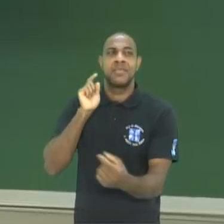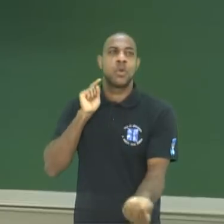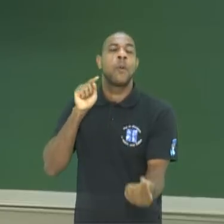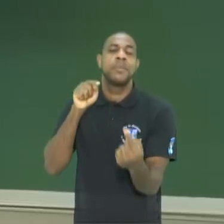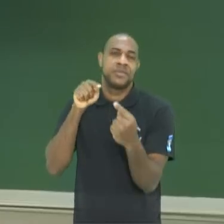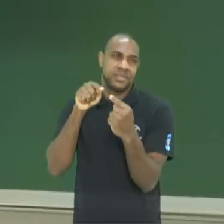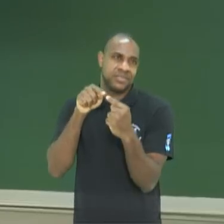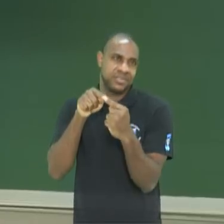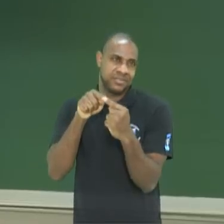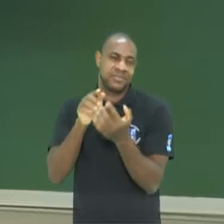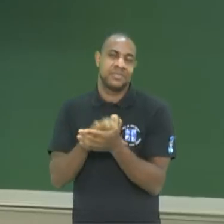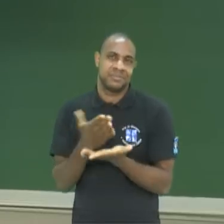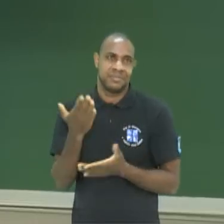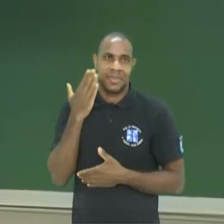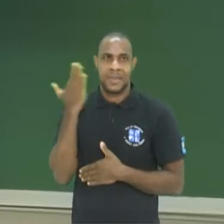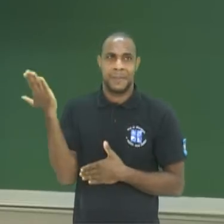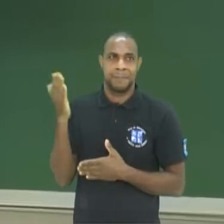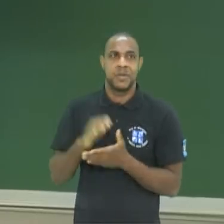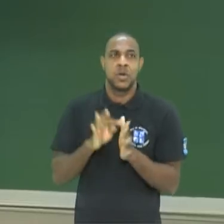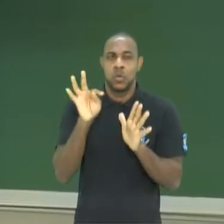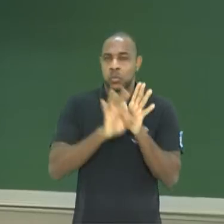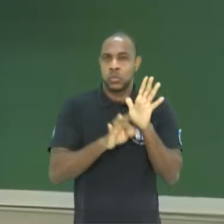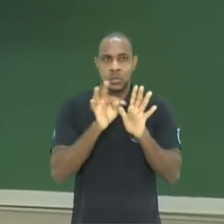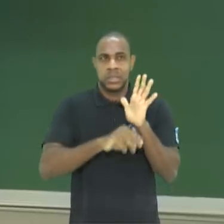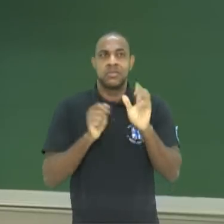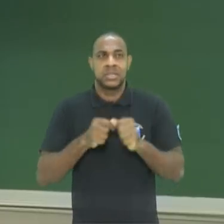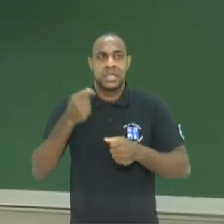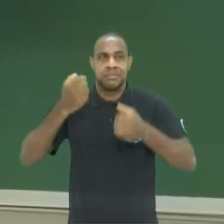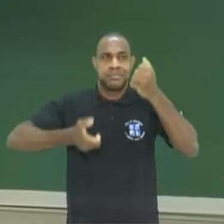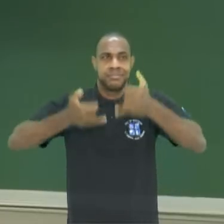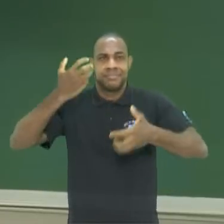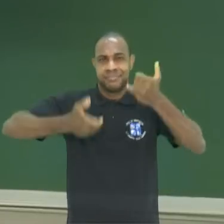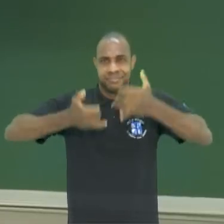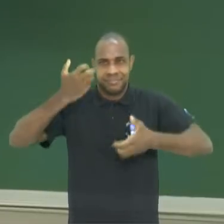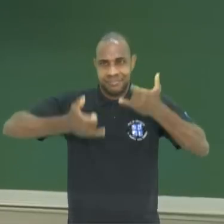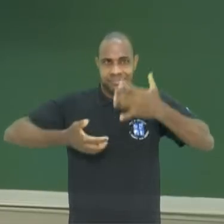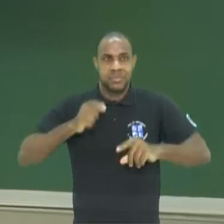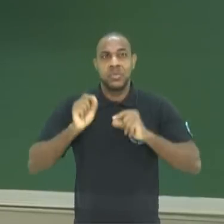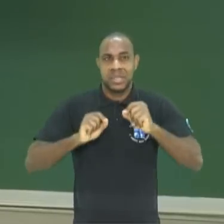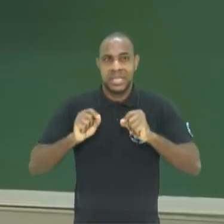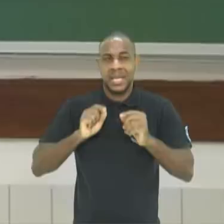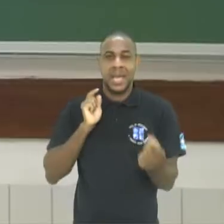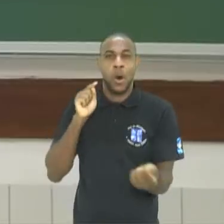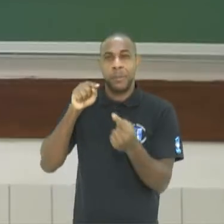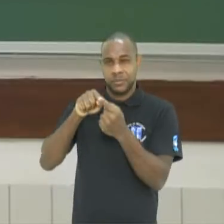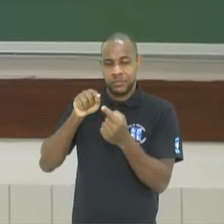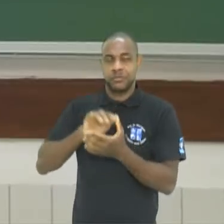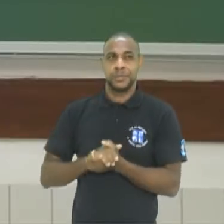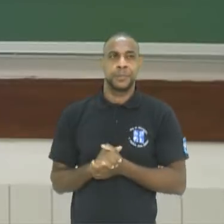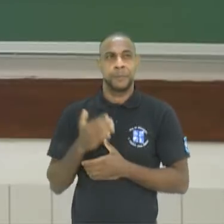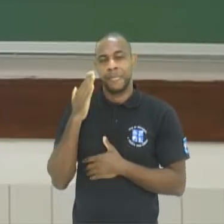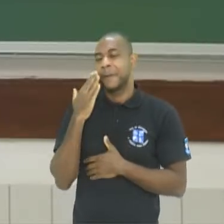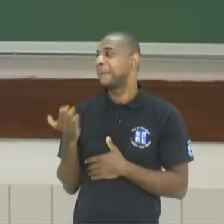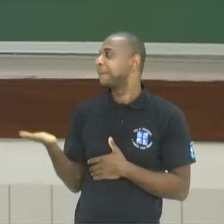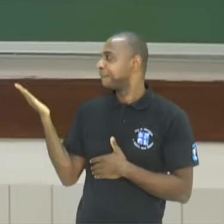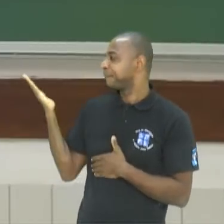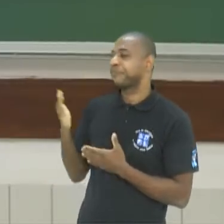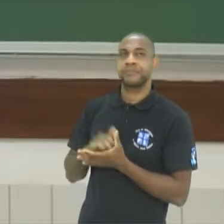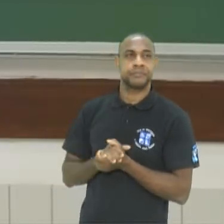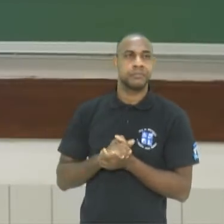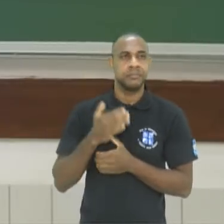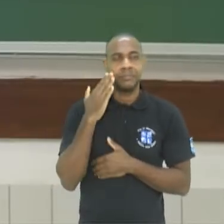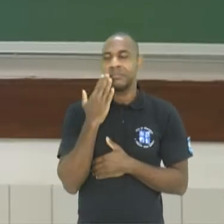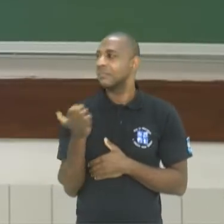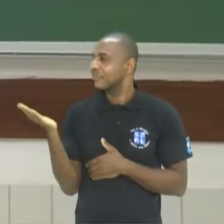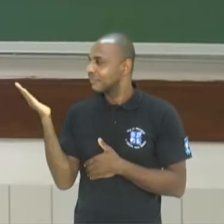reflexão. Lembra que na aula anterior a gente ainda fez toda uma reflexão a respeito do uso da internet? Para a gente começar,